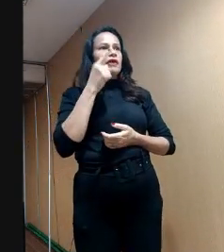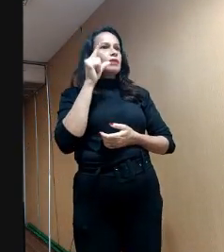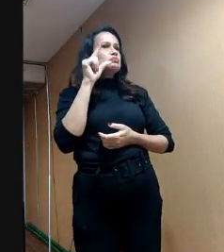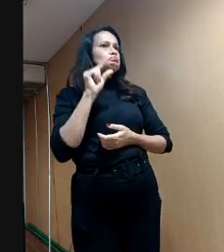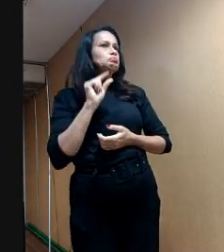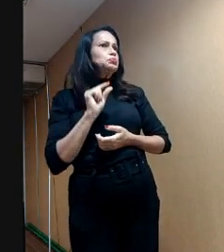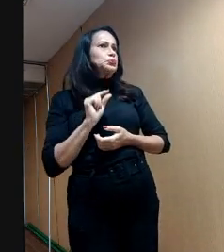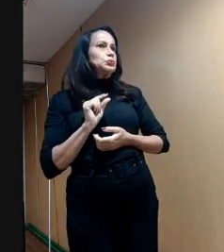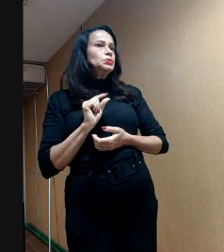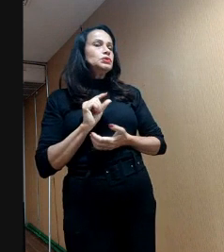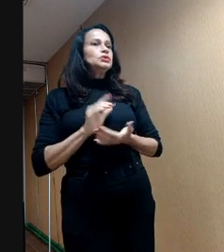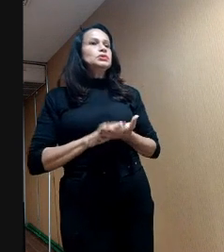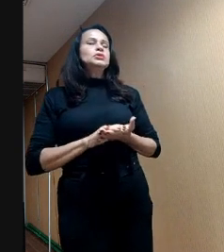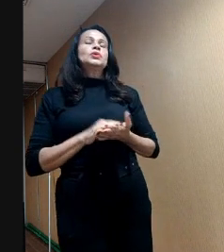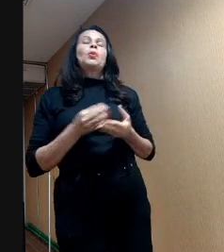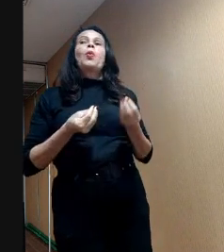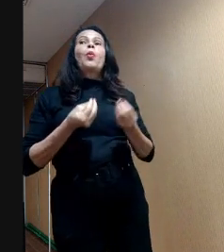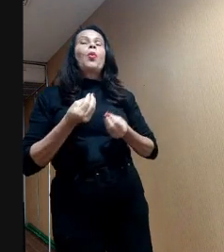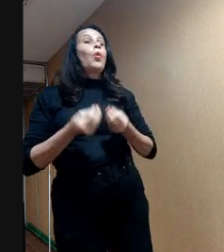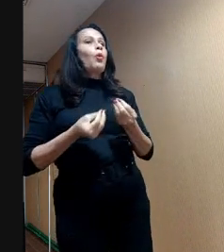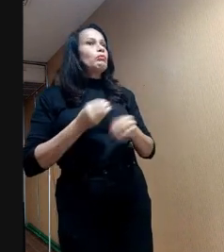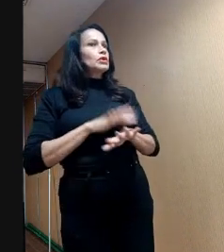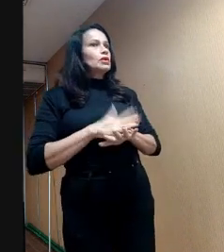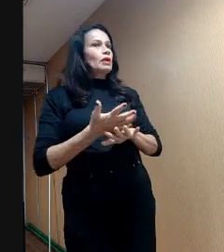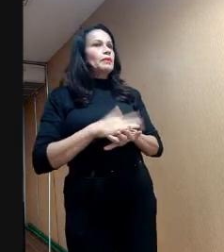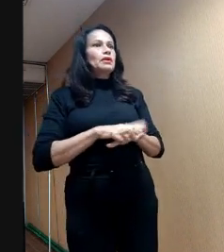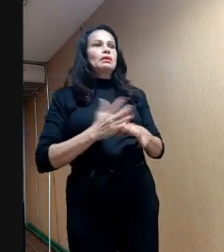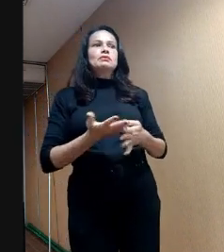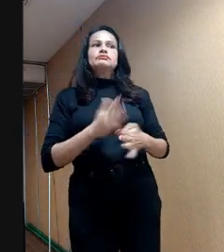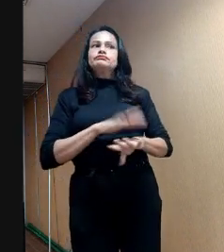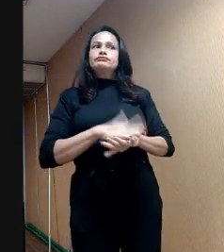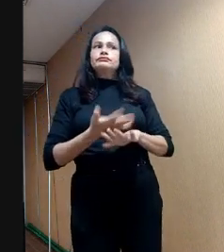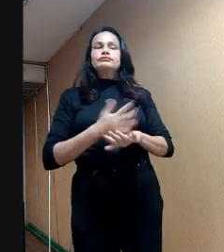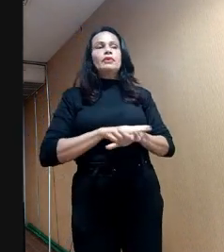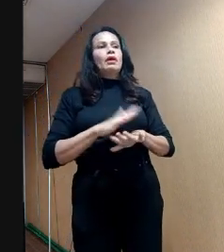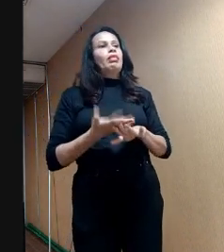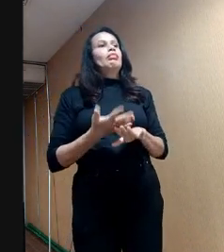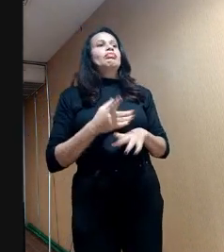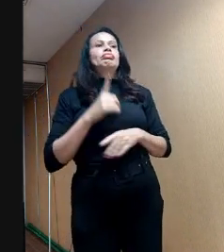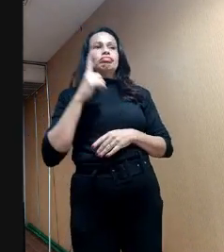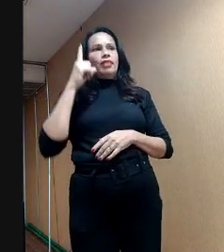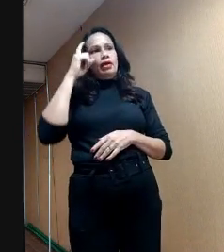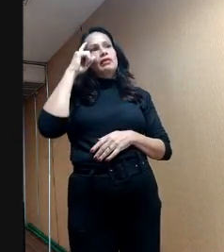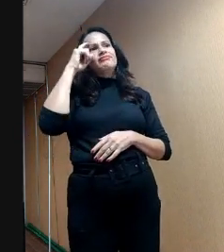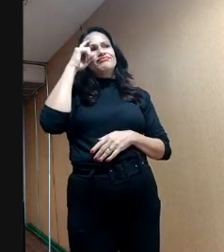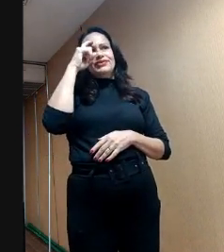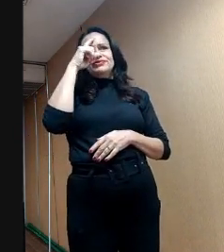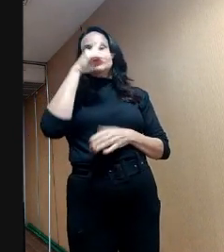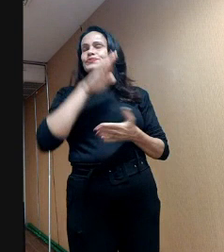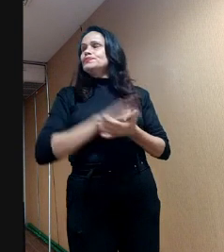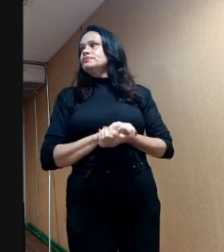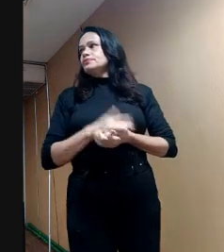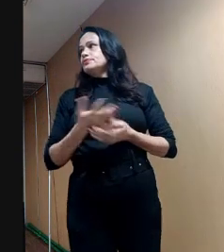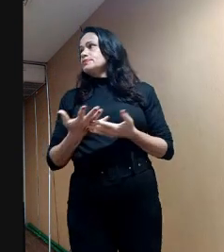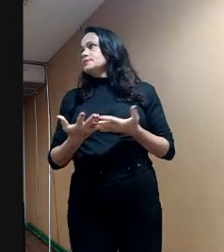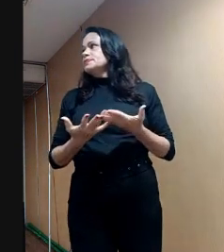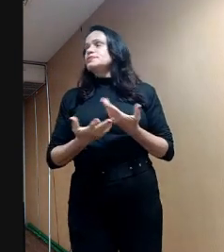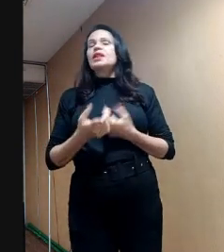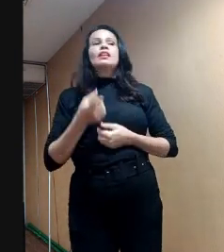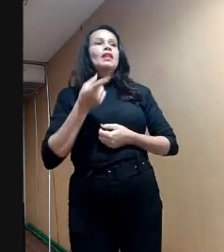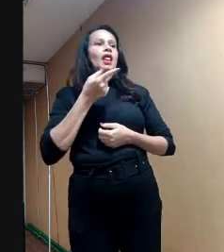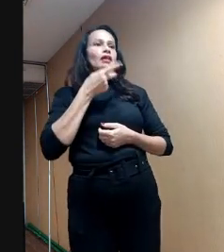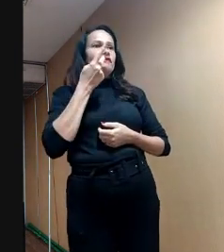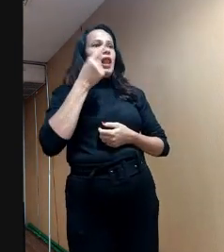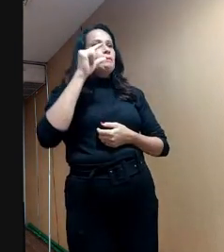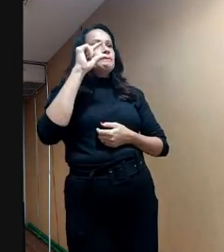gente possa continuar oferecendo essa educação de qualidade e oportunidades como essa, que é o encontro de